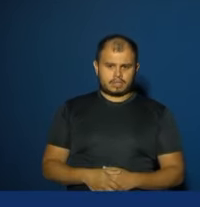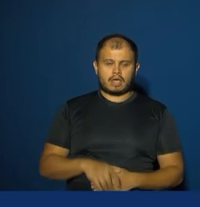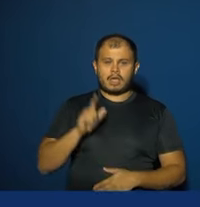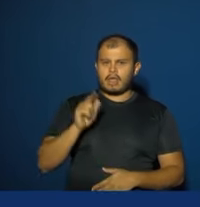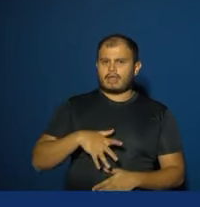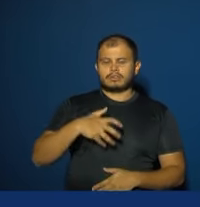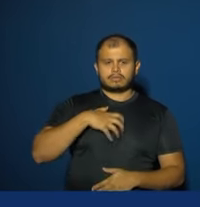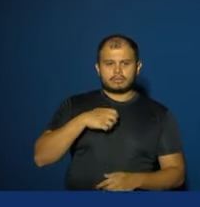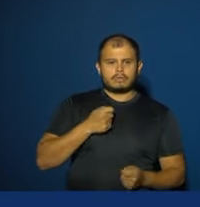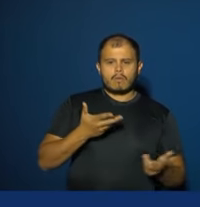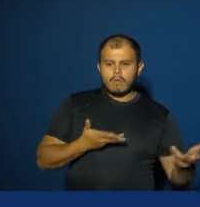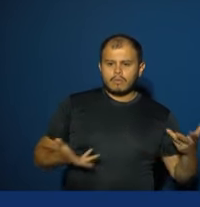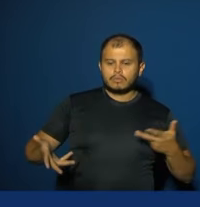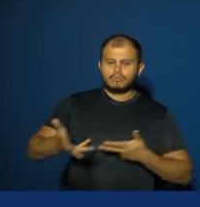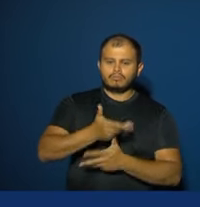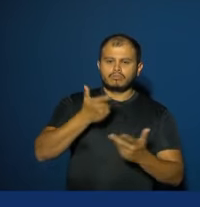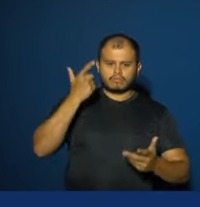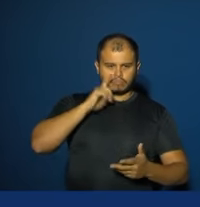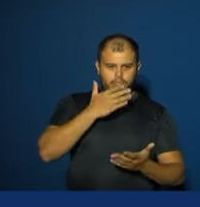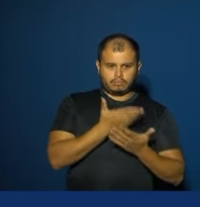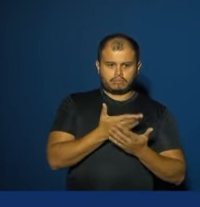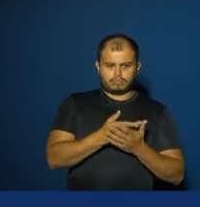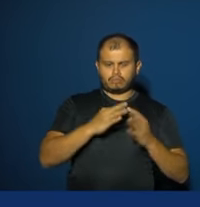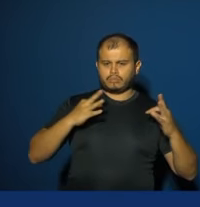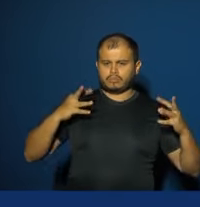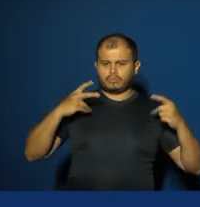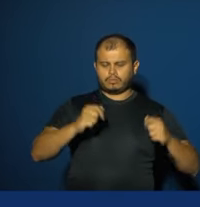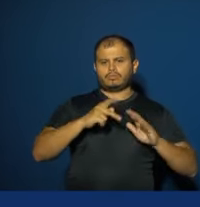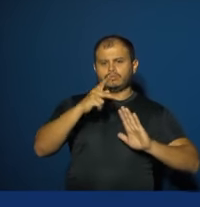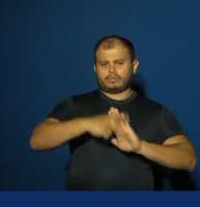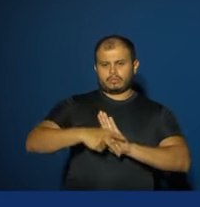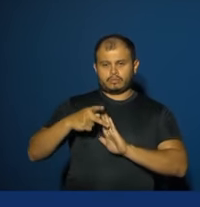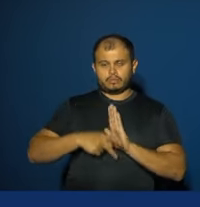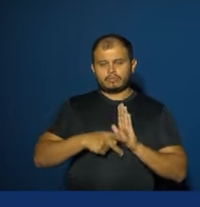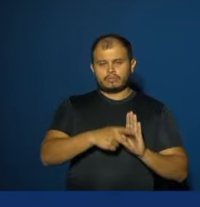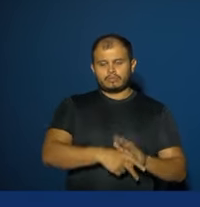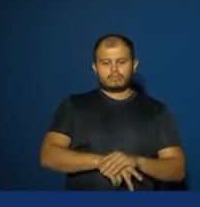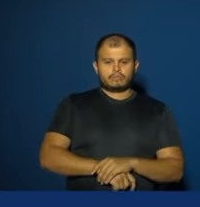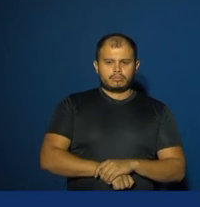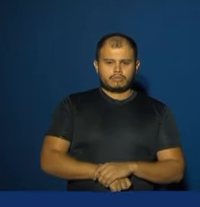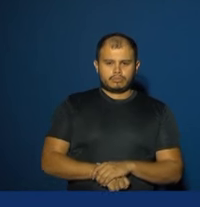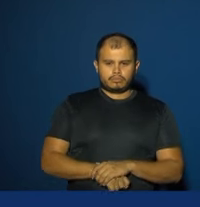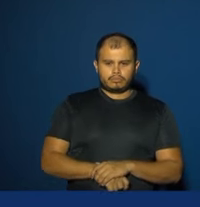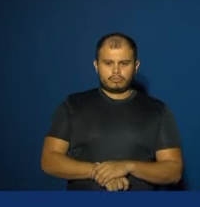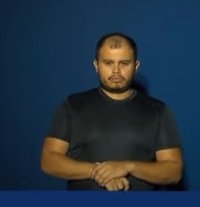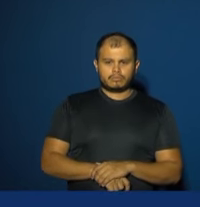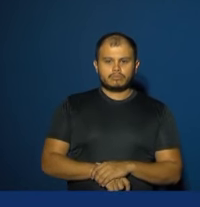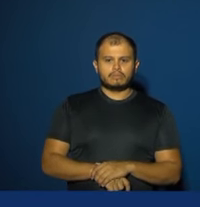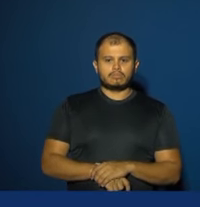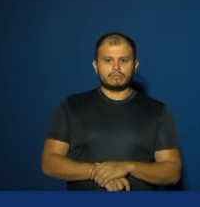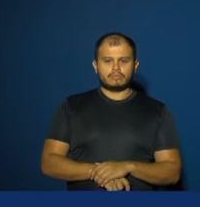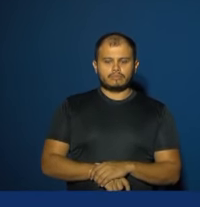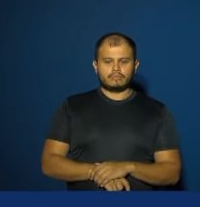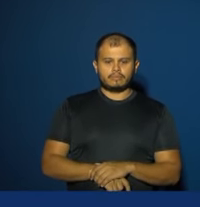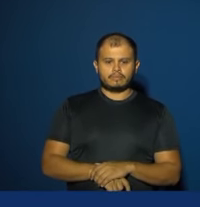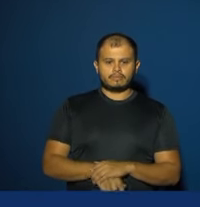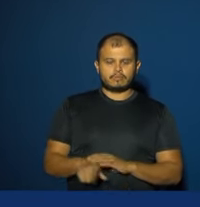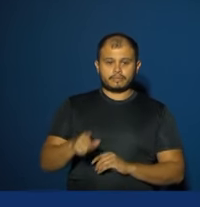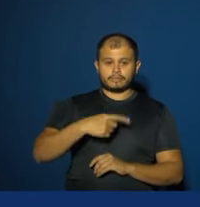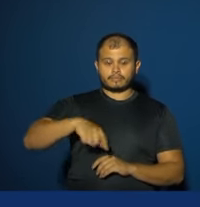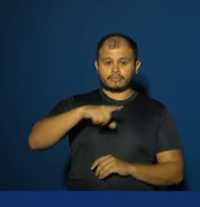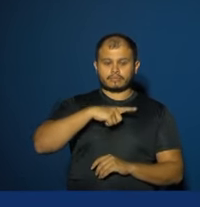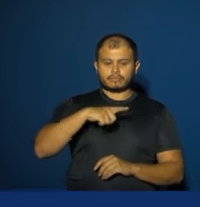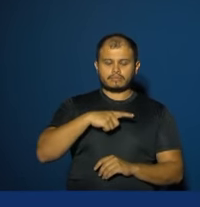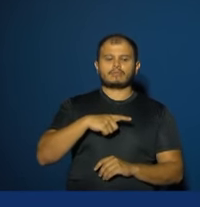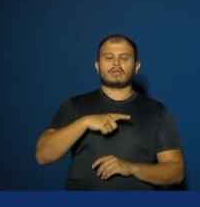operantes da companhia estudar todos os projetos né a gente eh a gente tem muito apreço pela formação